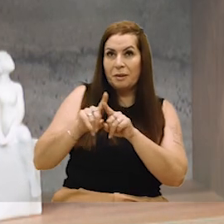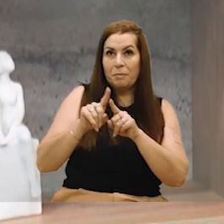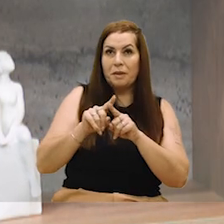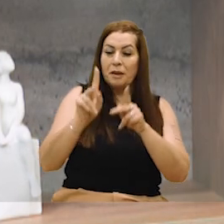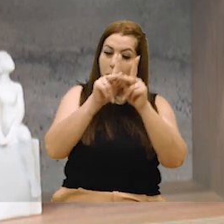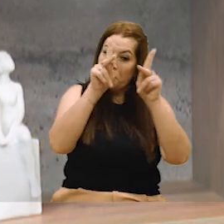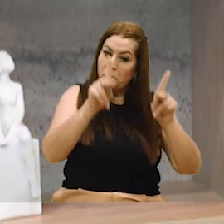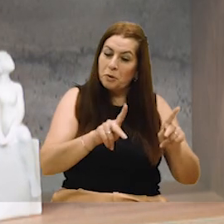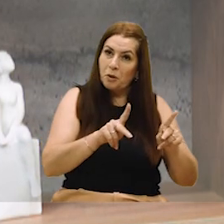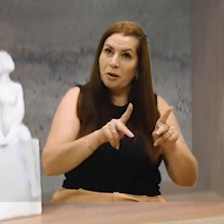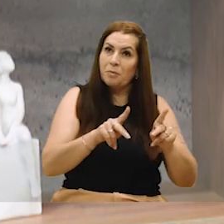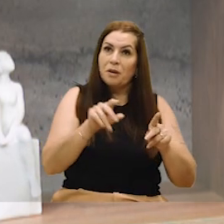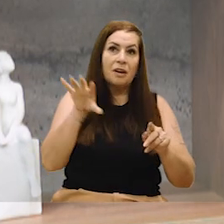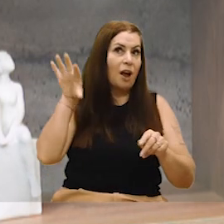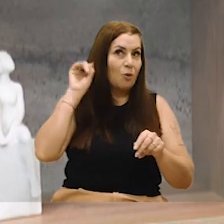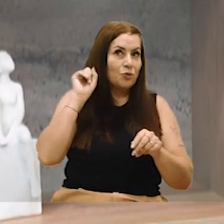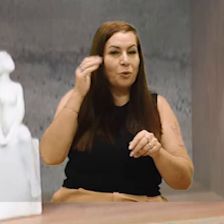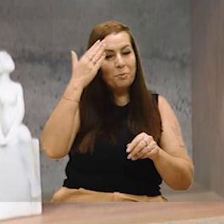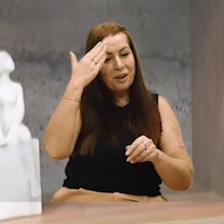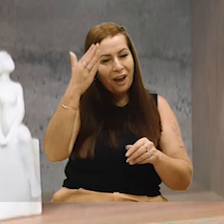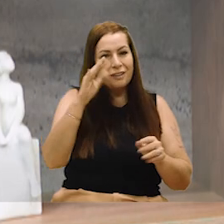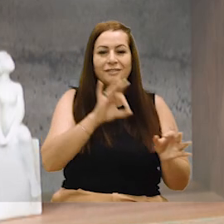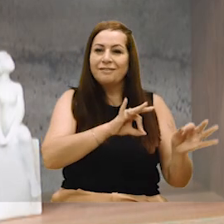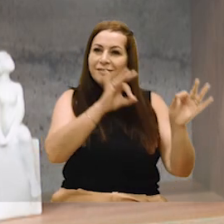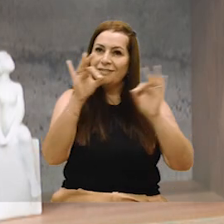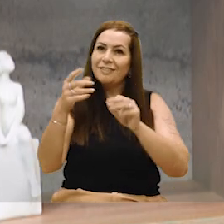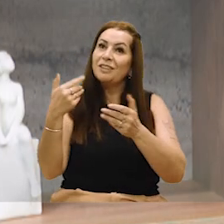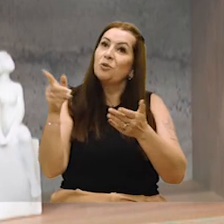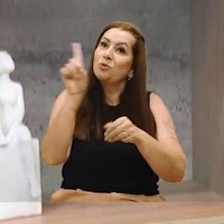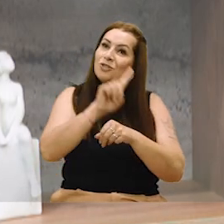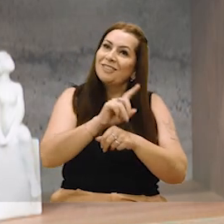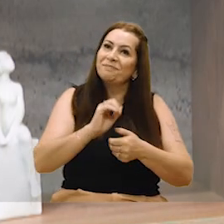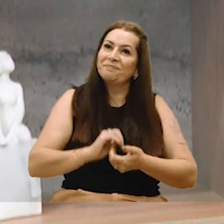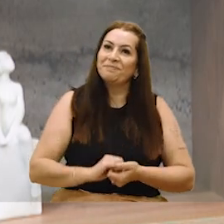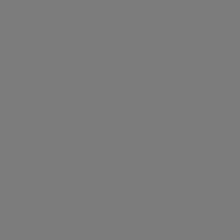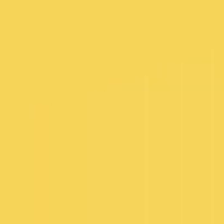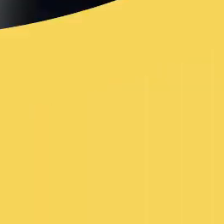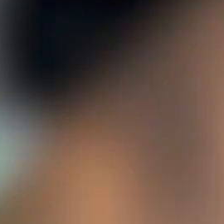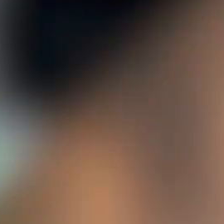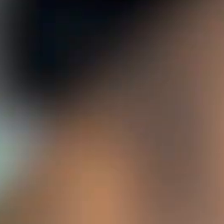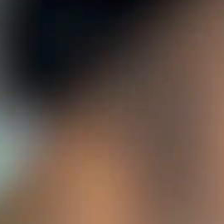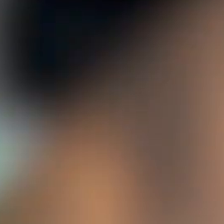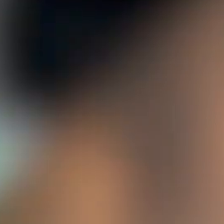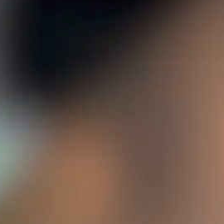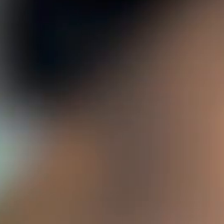YouTube e também nas plataformas de áudio. Obrigado pela audiência. Até o nosso próximo encontro.